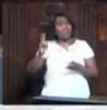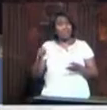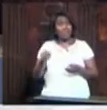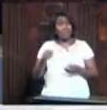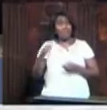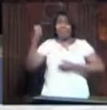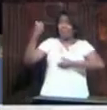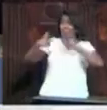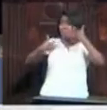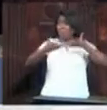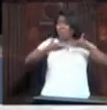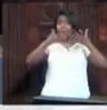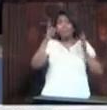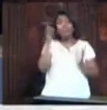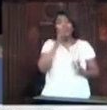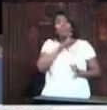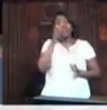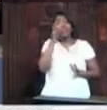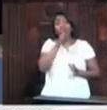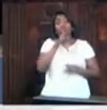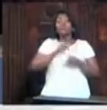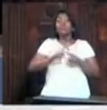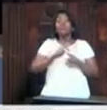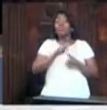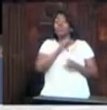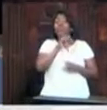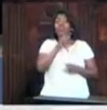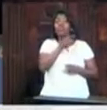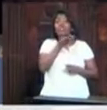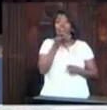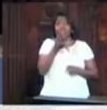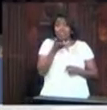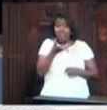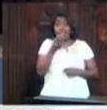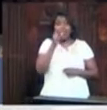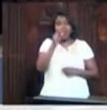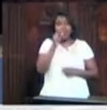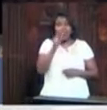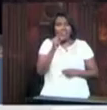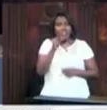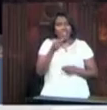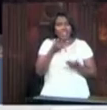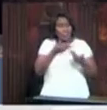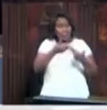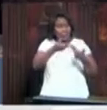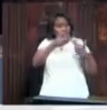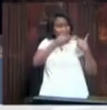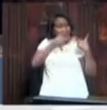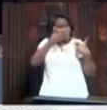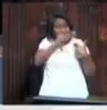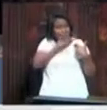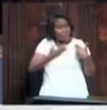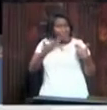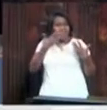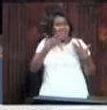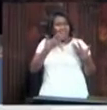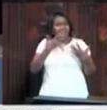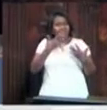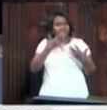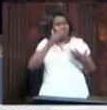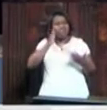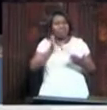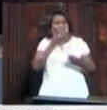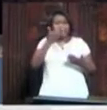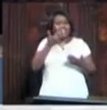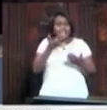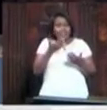mentem, porque o que eles querem é abocanhar as responsabilidades públicas em relação ao saneamento